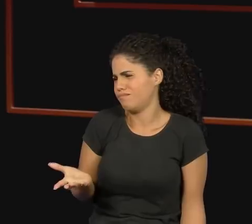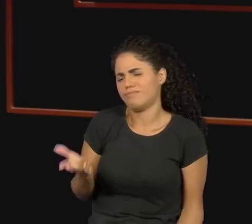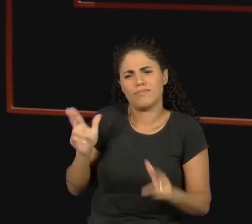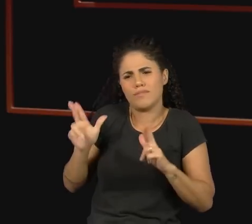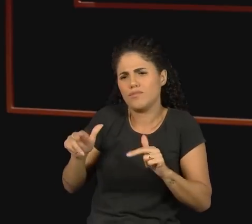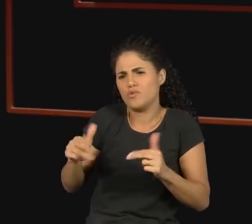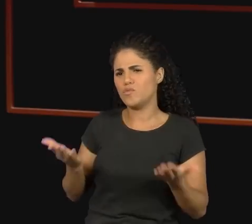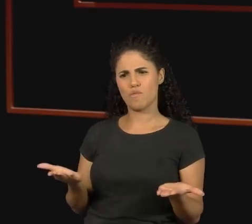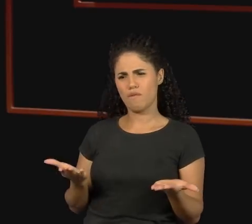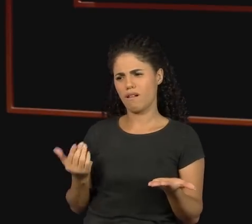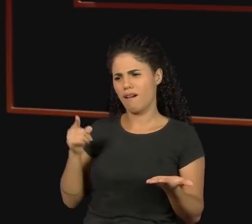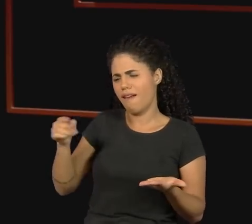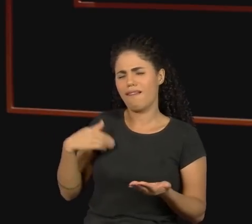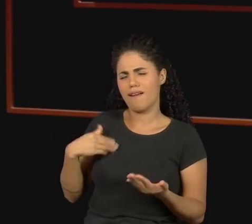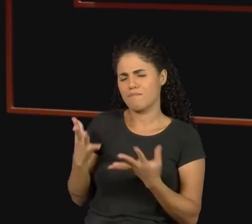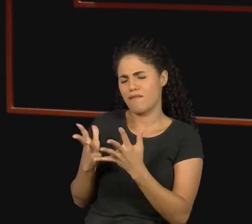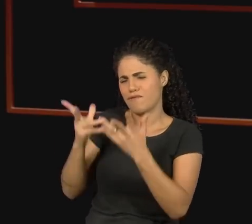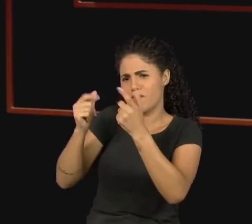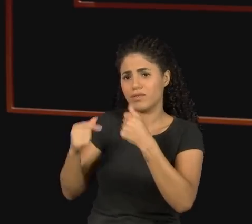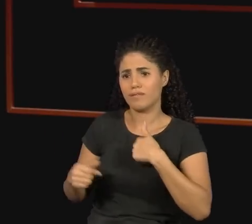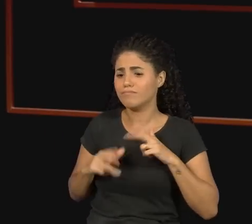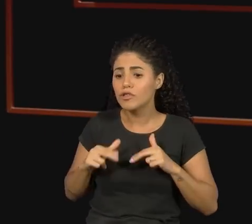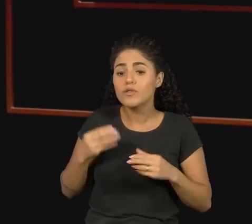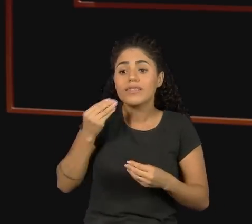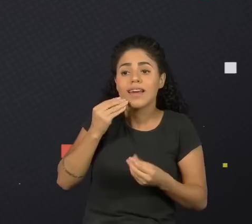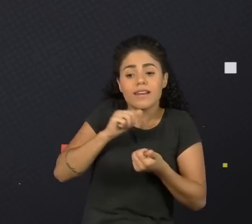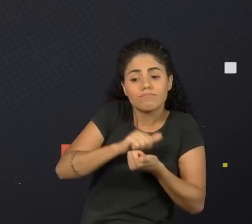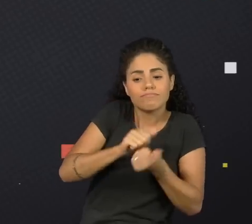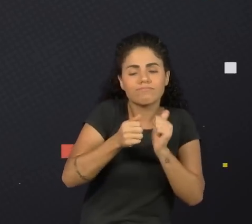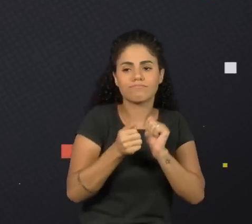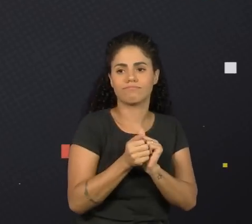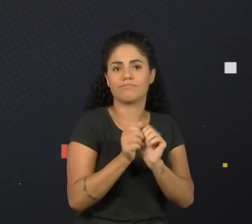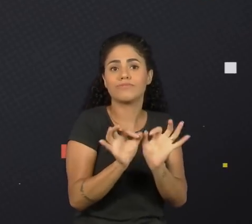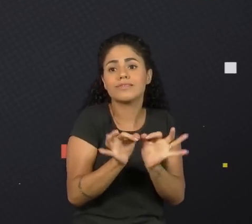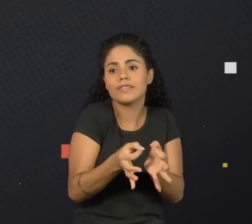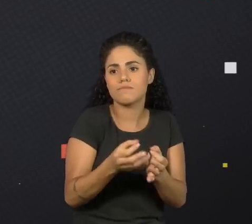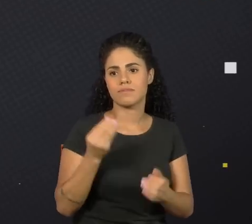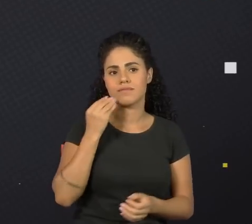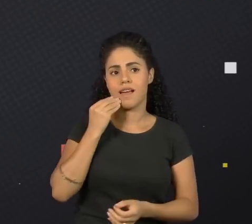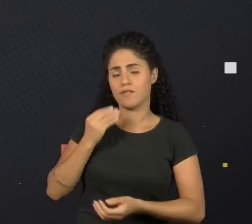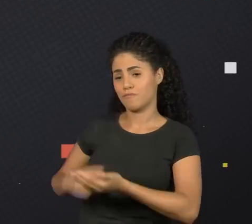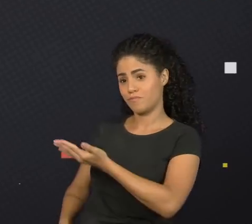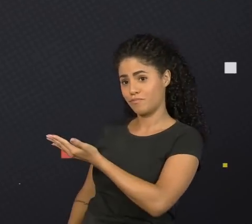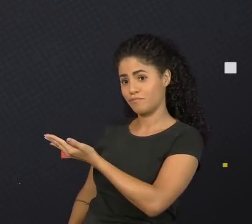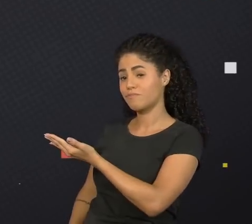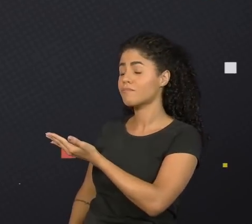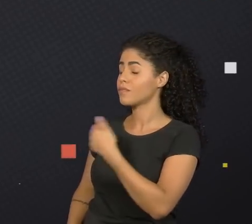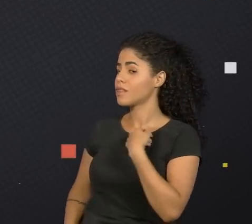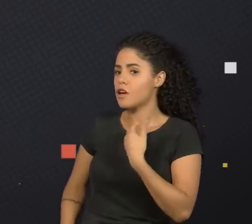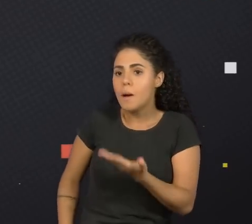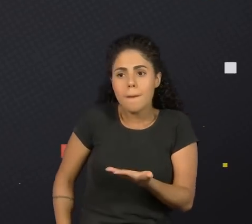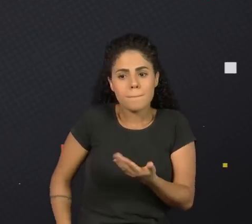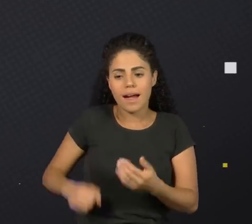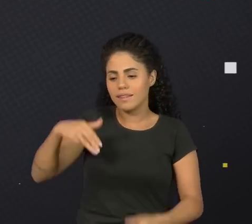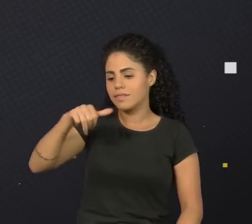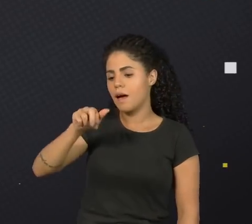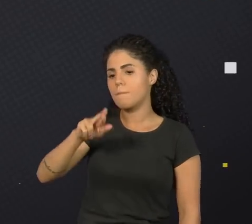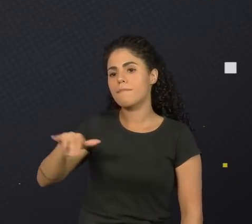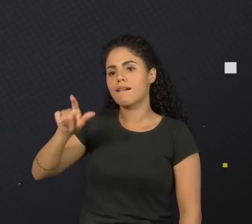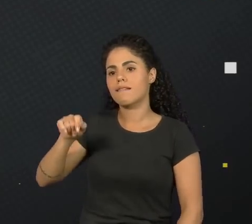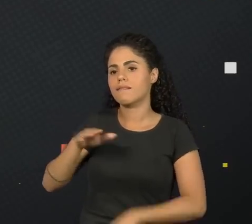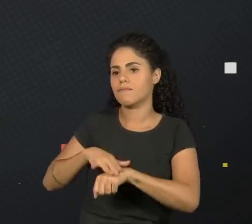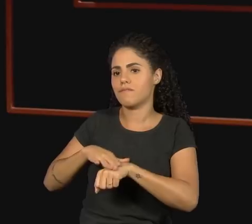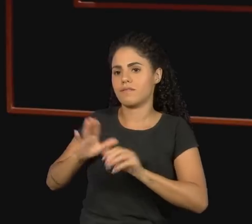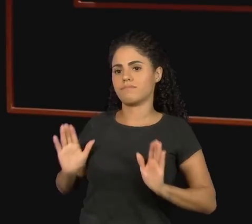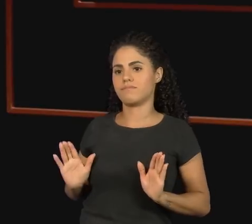um esplendor, né? Médici e Scarpim eu não assisti, que foi aqui, né, em São Paulo, mas que a Marília também dirigiu.